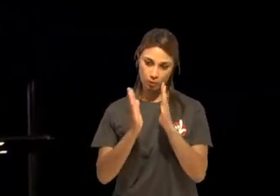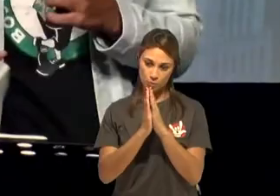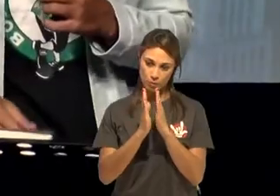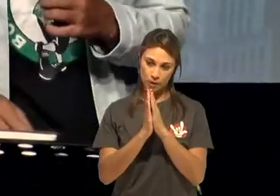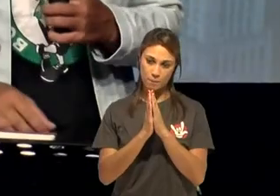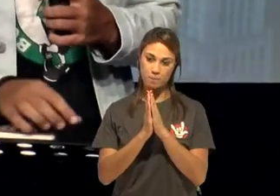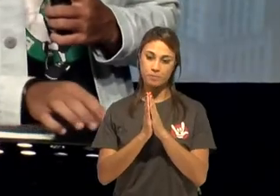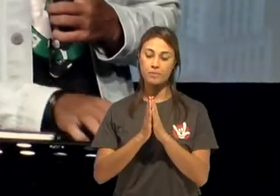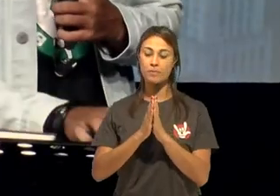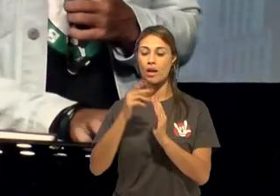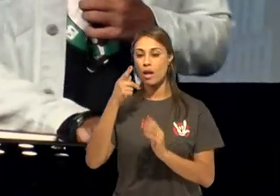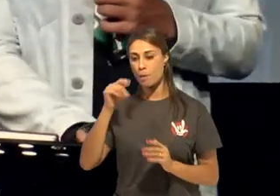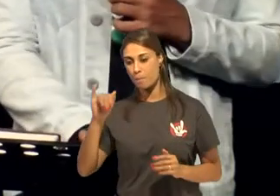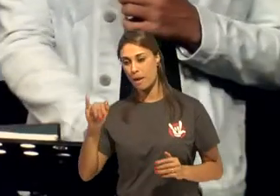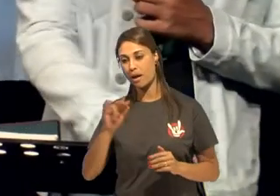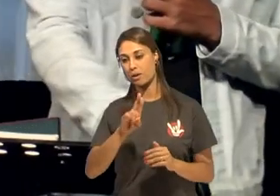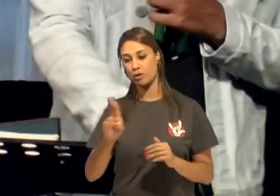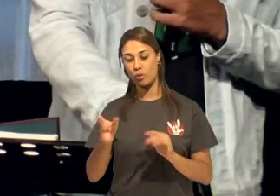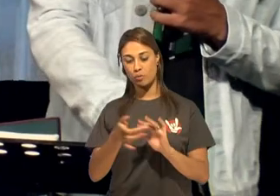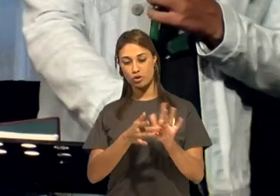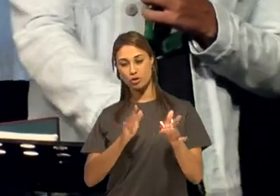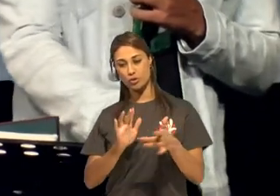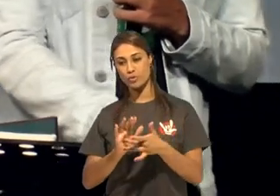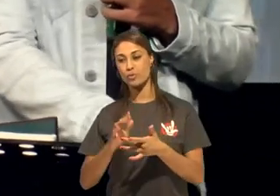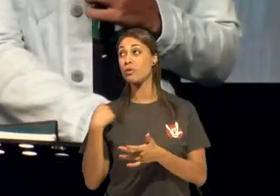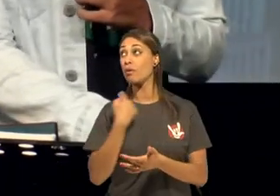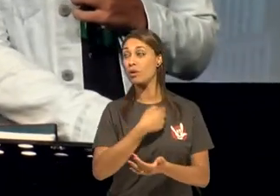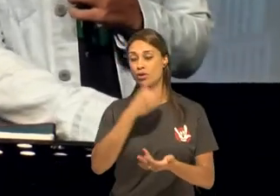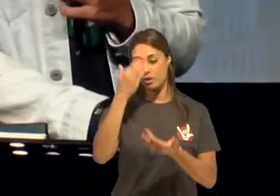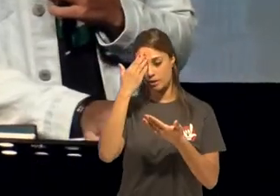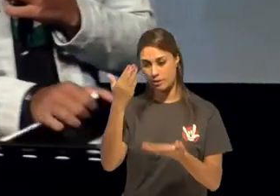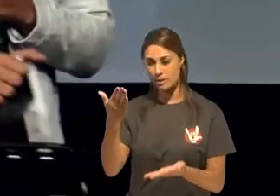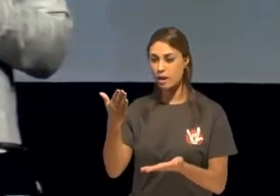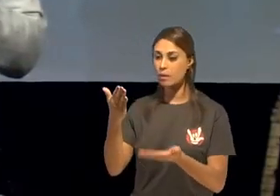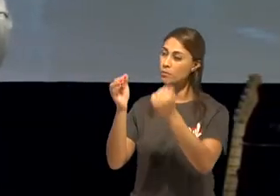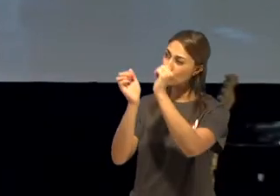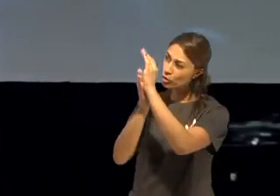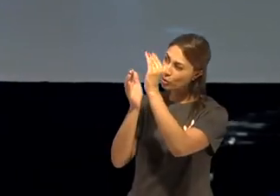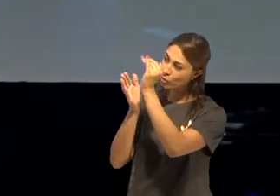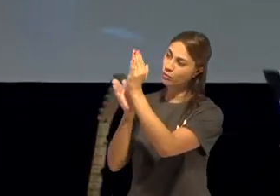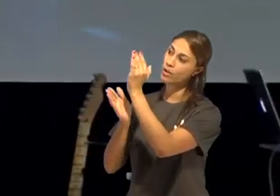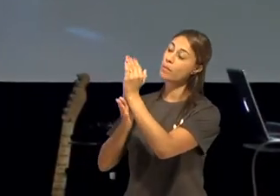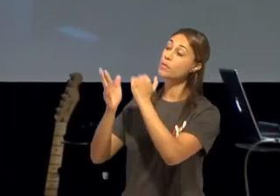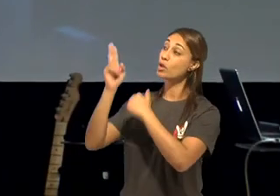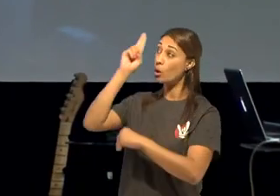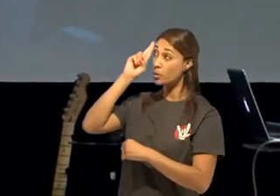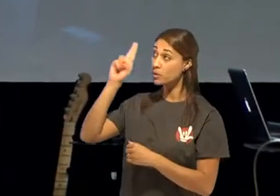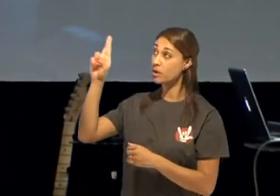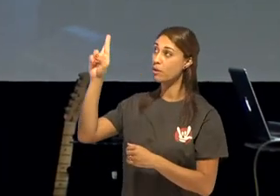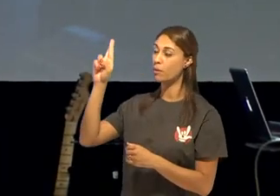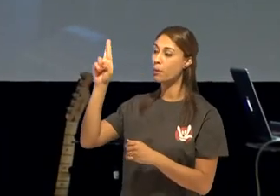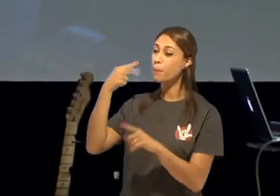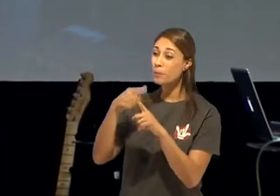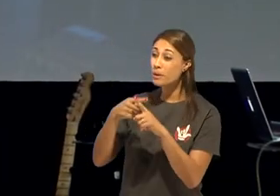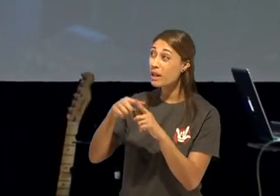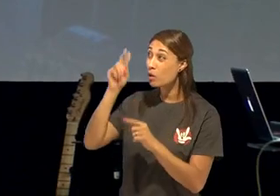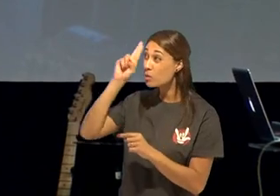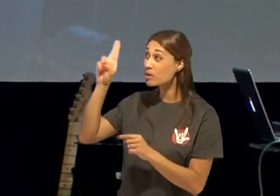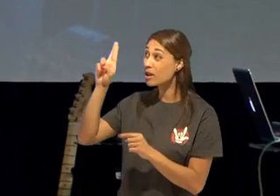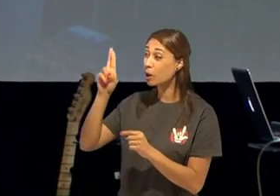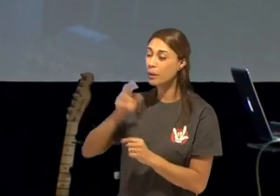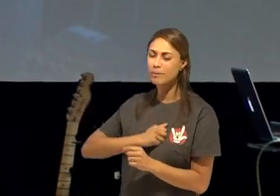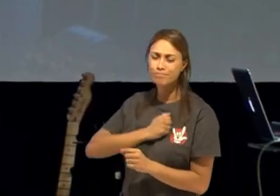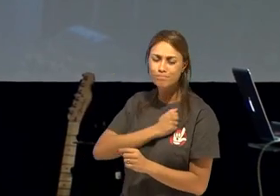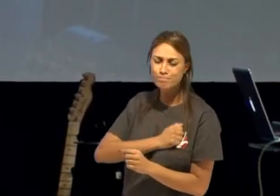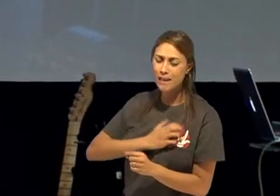te louvamos. Porque o Senhor é alguém que ama relacionamentos. Senhor